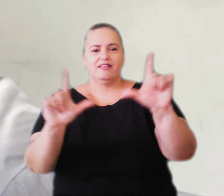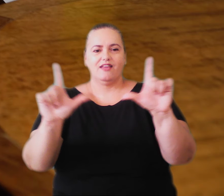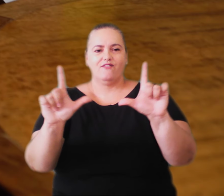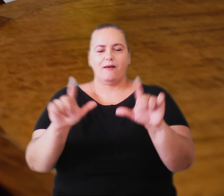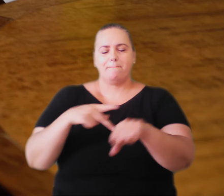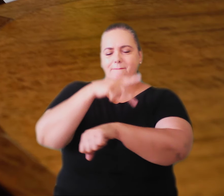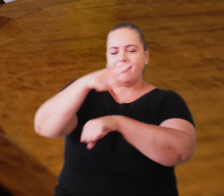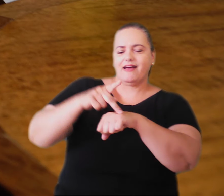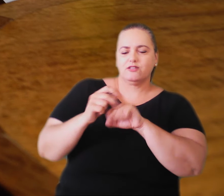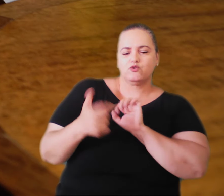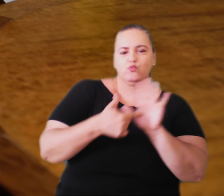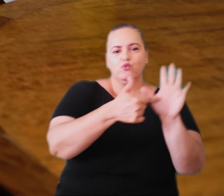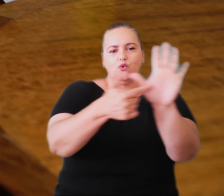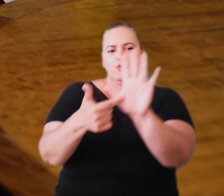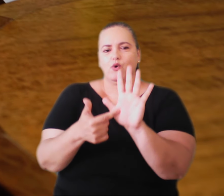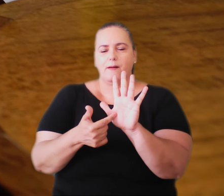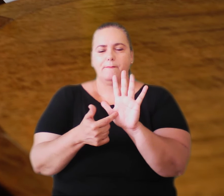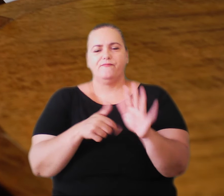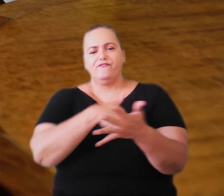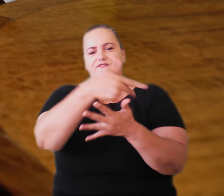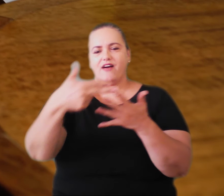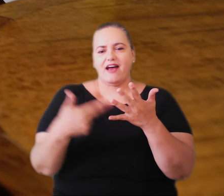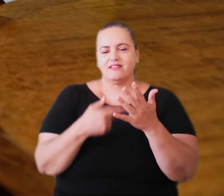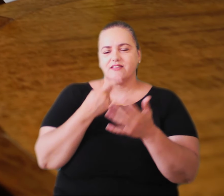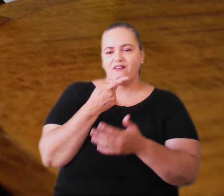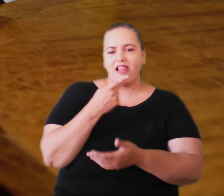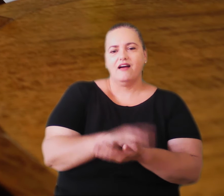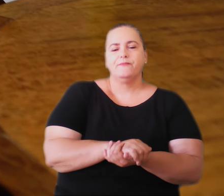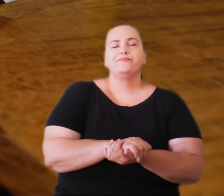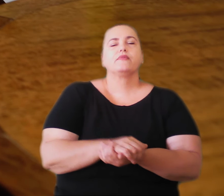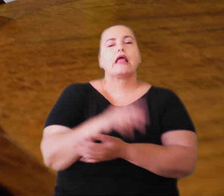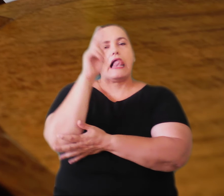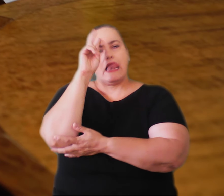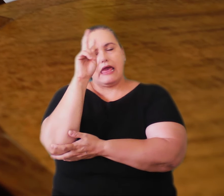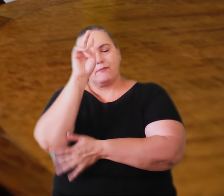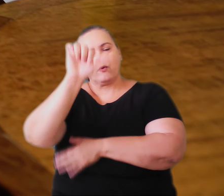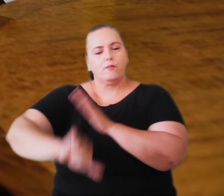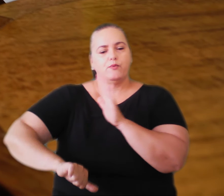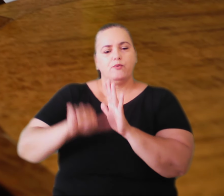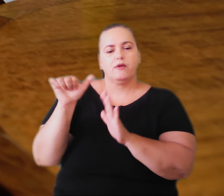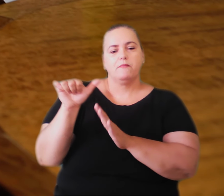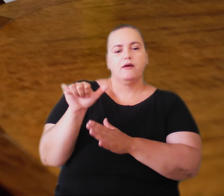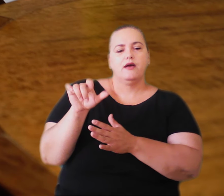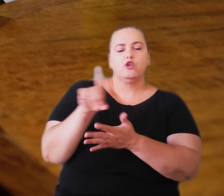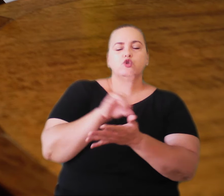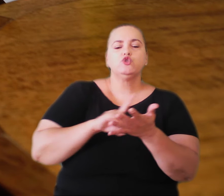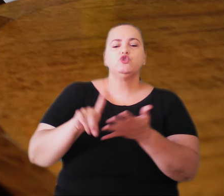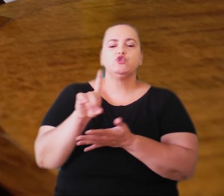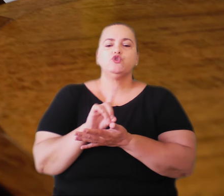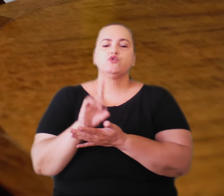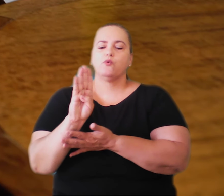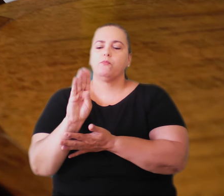país. É, já que tu falasse no acorde, eu lembro do primeiro disco que o Bordoneio